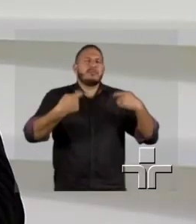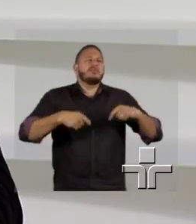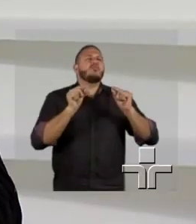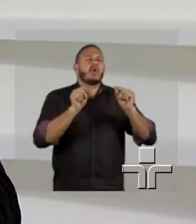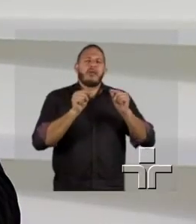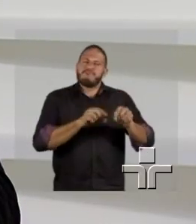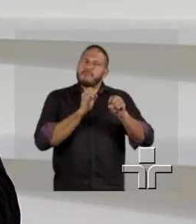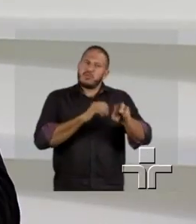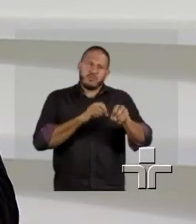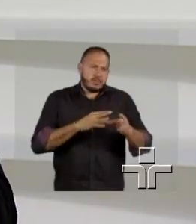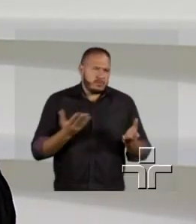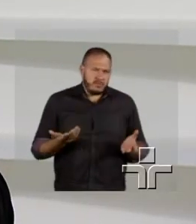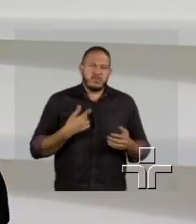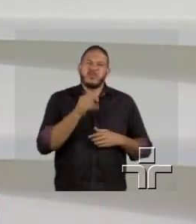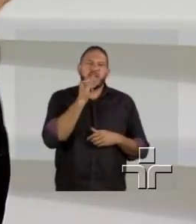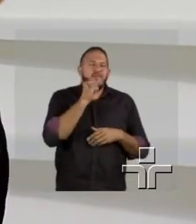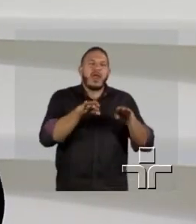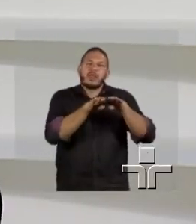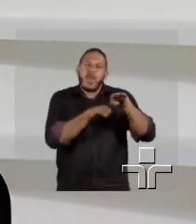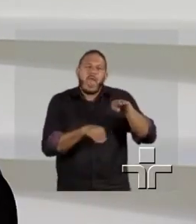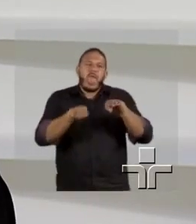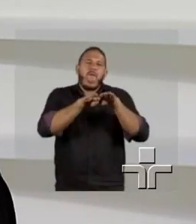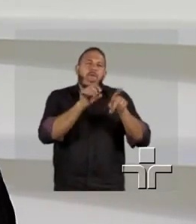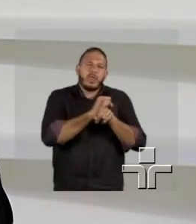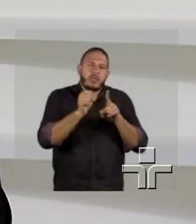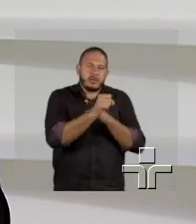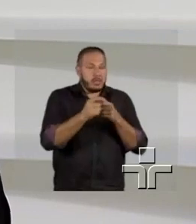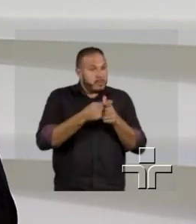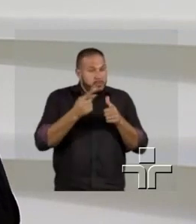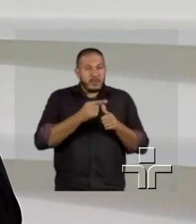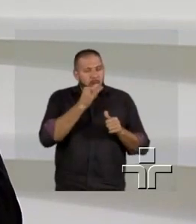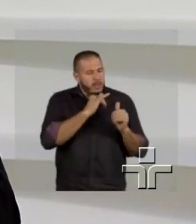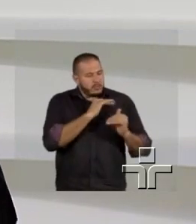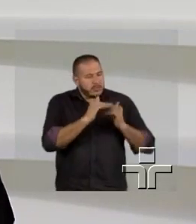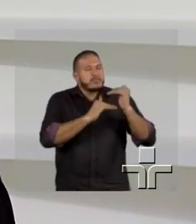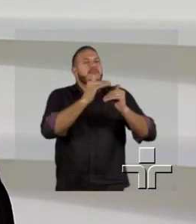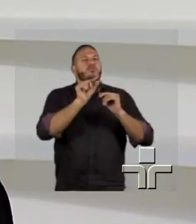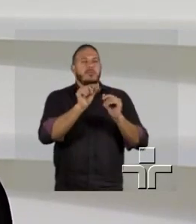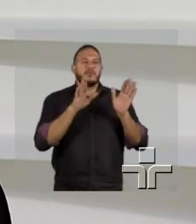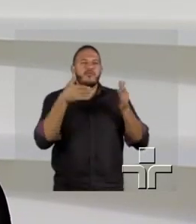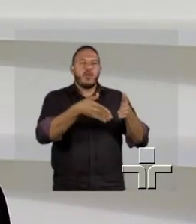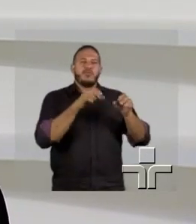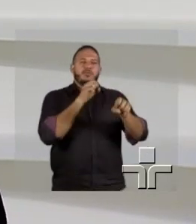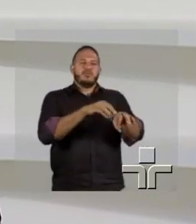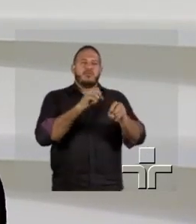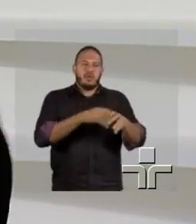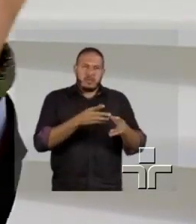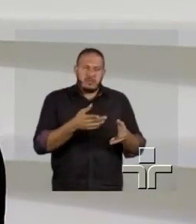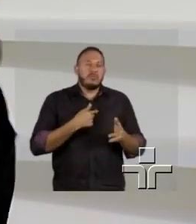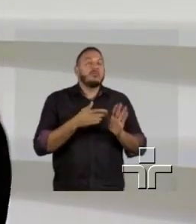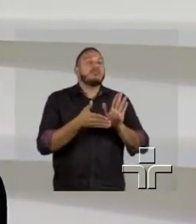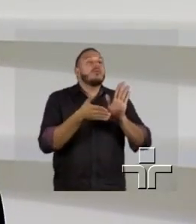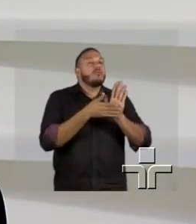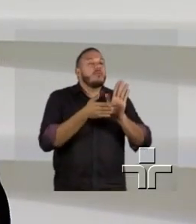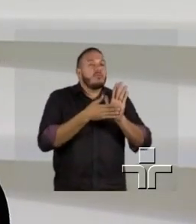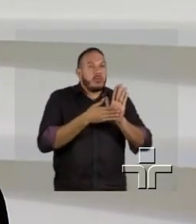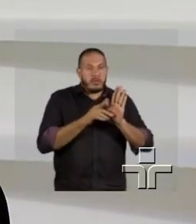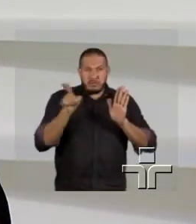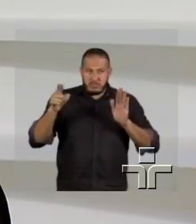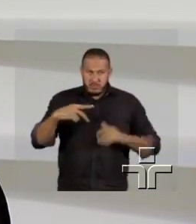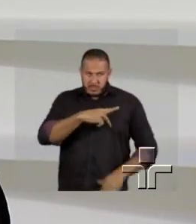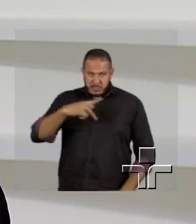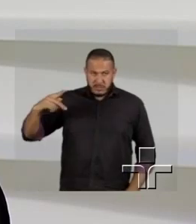exemplo matemático bem simples. Se eu tenho um que ganha 1.000 e outro que ganha 30, se eu aumentar 20% nos